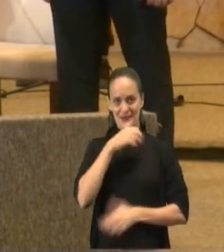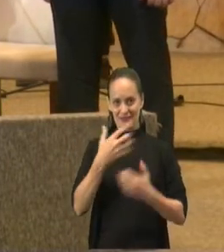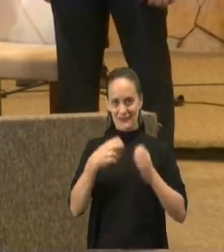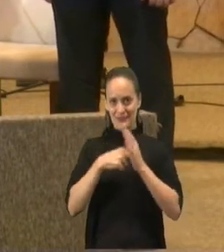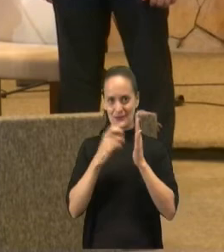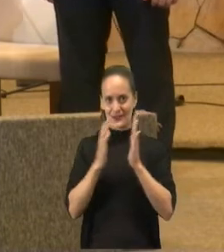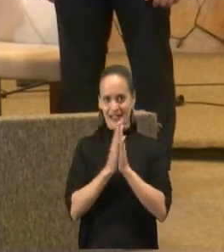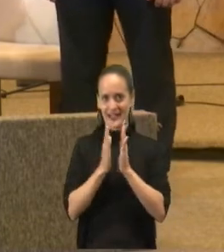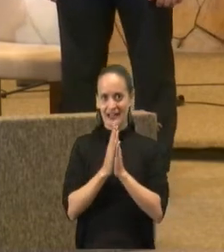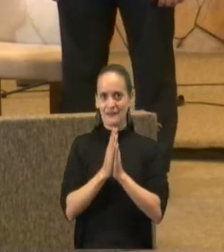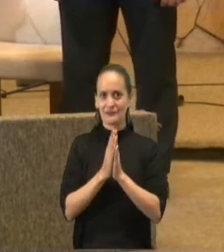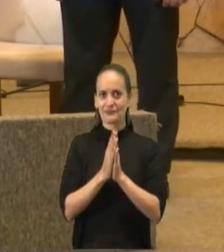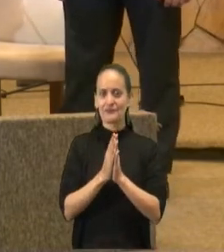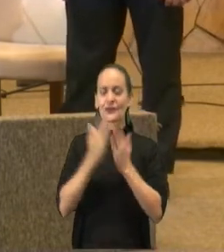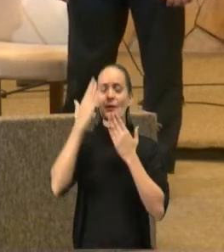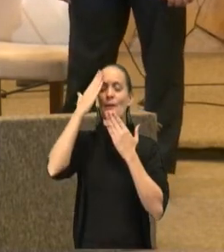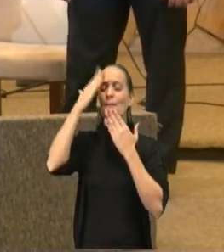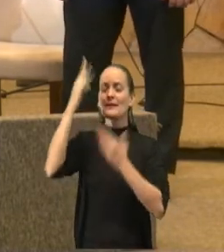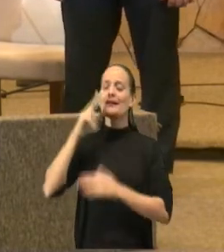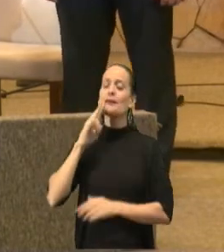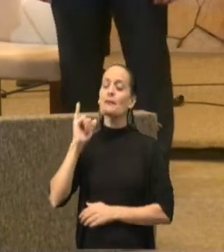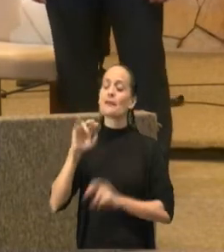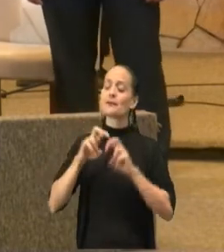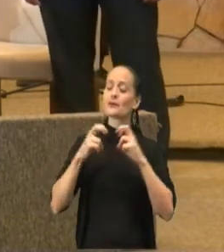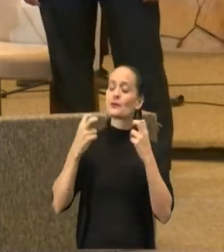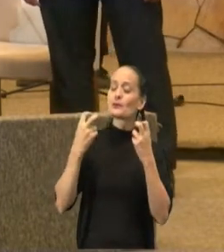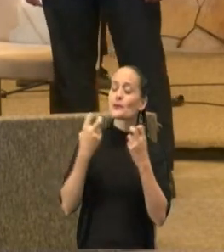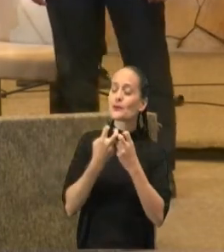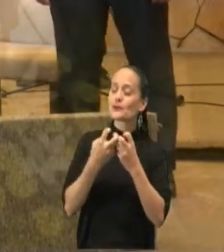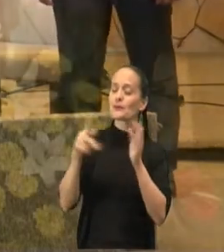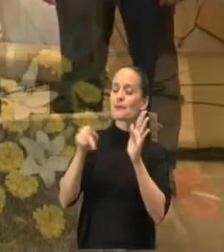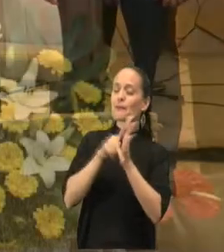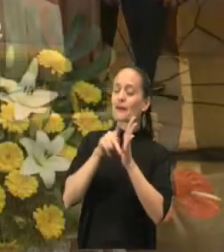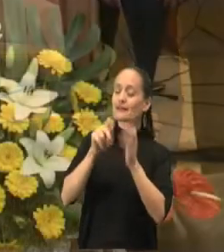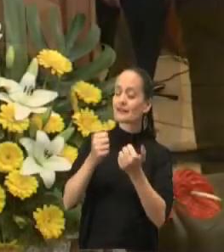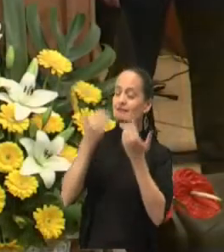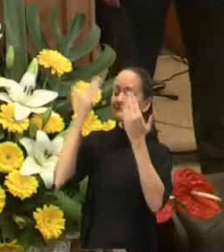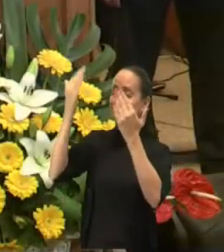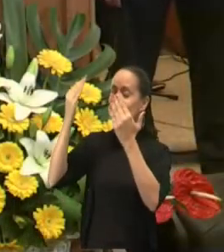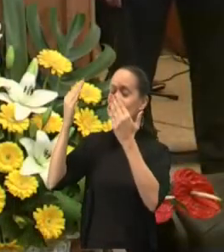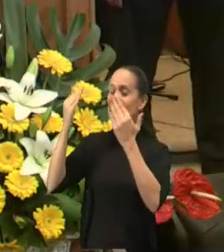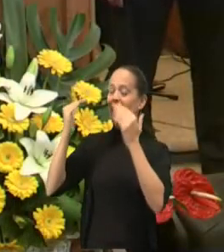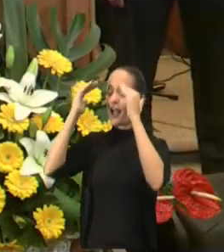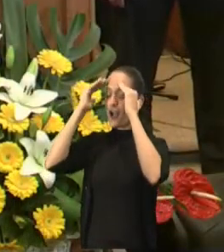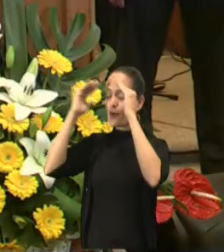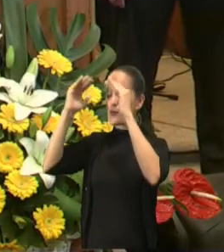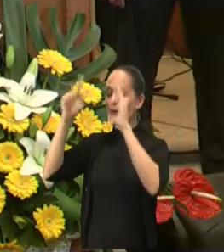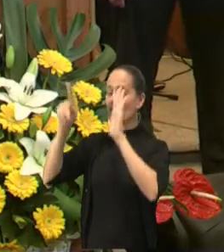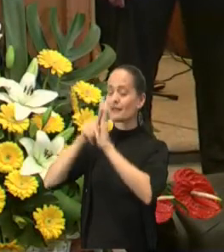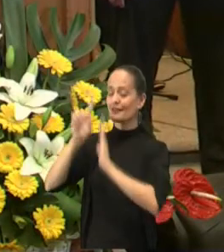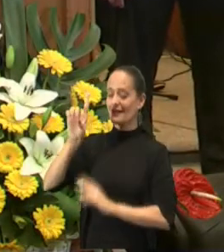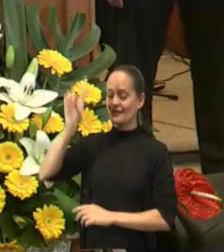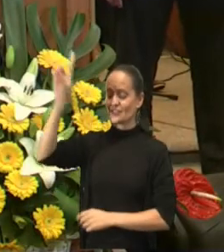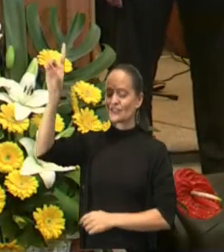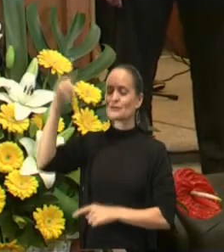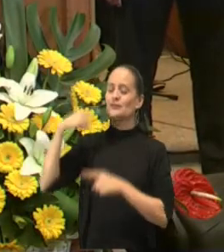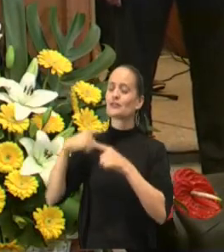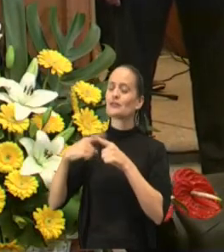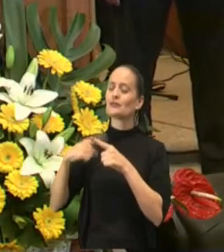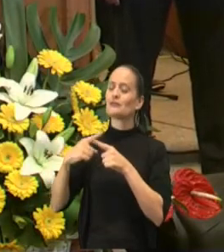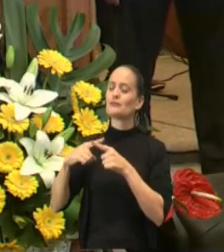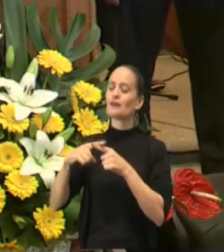Senhor. Obrigado por este culto a Ti, Pai. O culto é Teu, a honra é Tua. E nós Te louvamos porque o Senhor